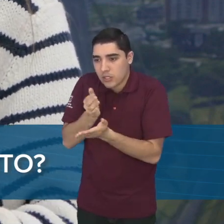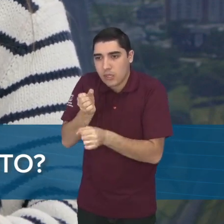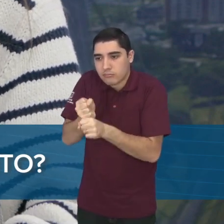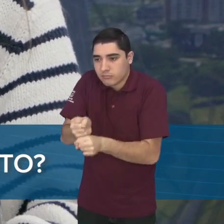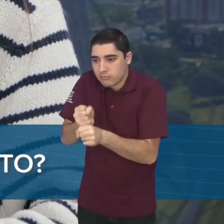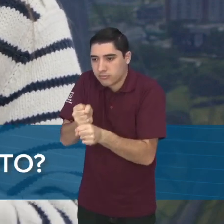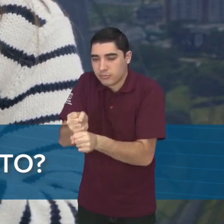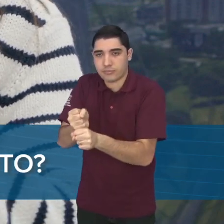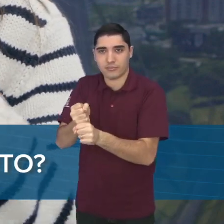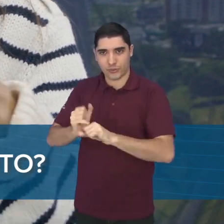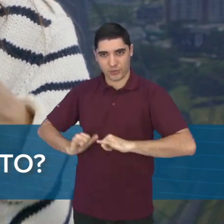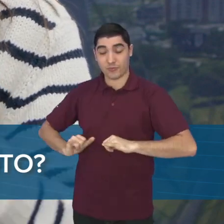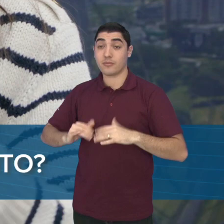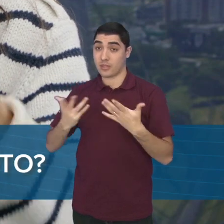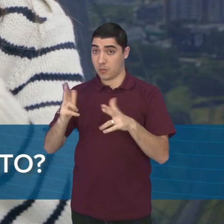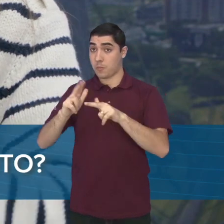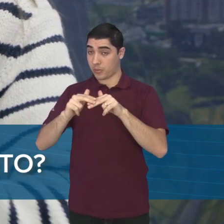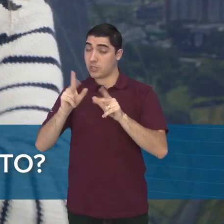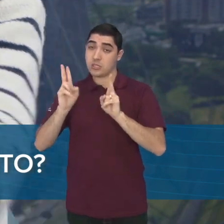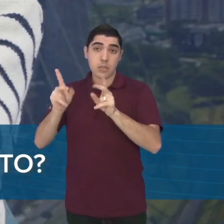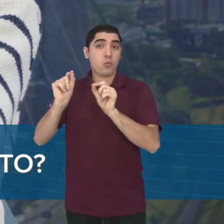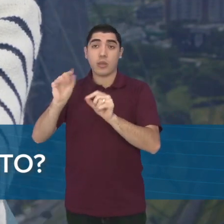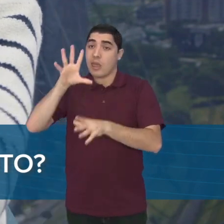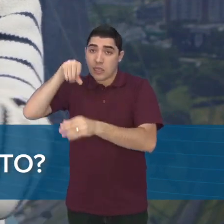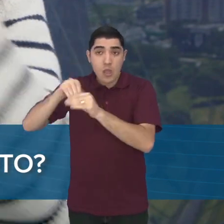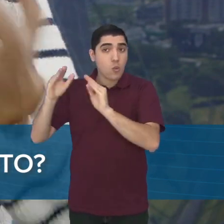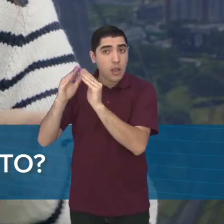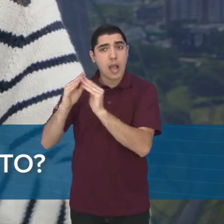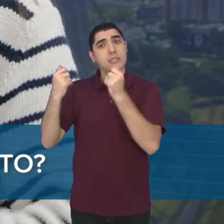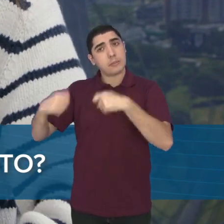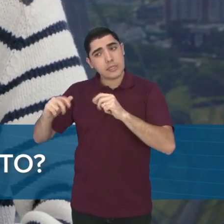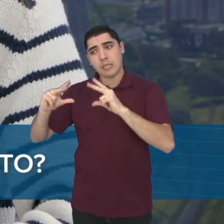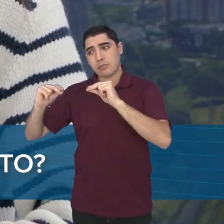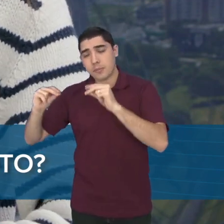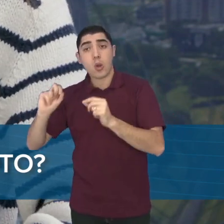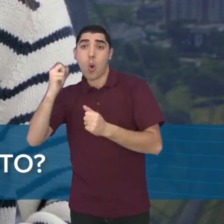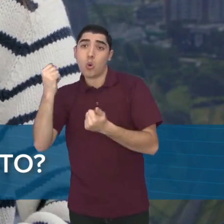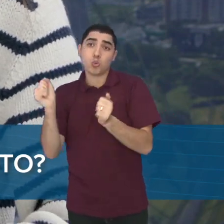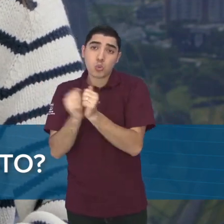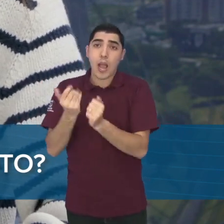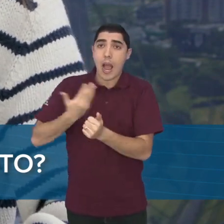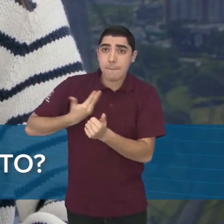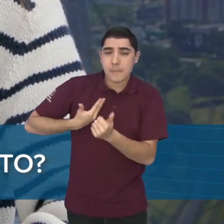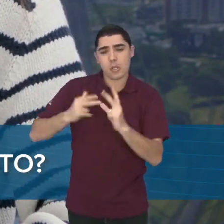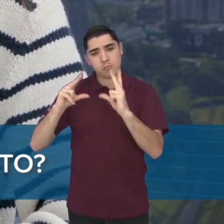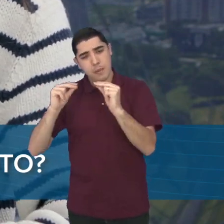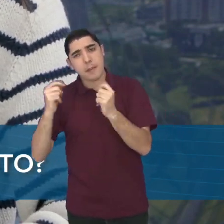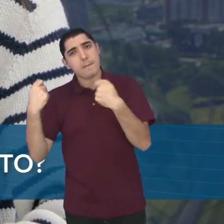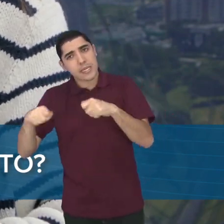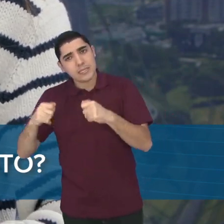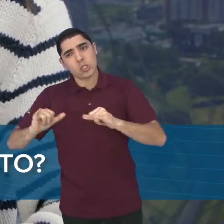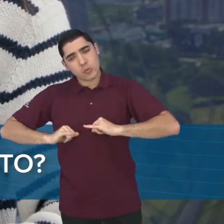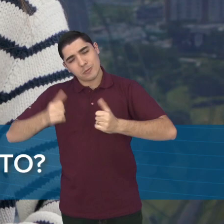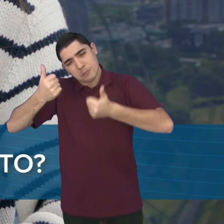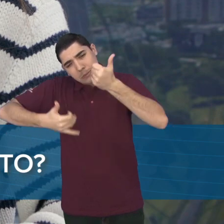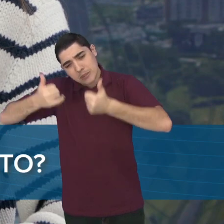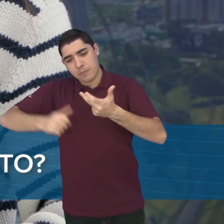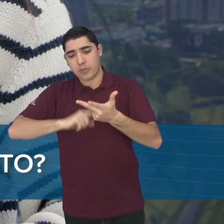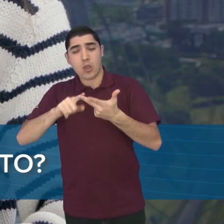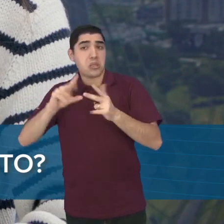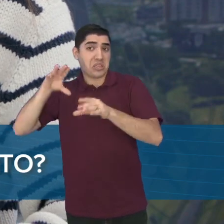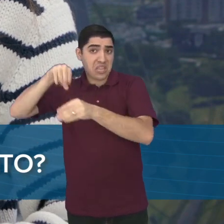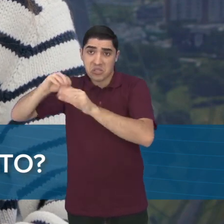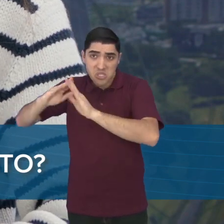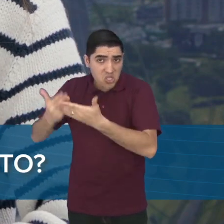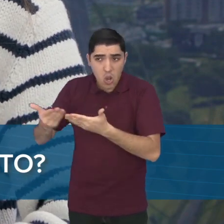o falar sobre, né? Seja em casa, com os amigos, no trabalho, na escola, mas ter esse espaço, né? Que você possa contar a sua